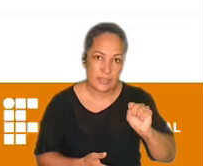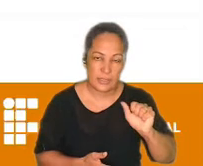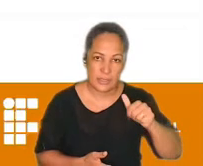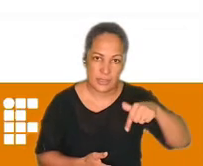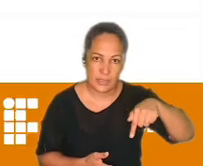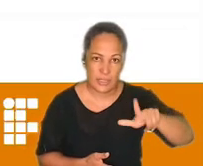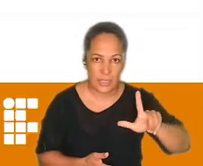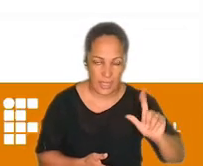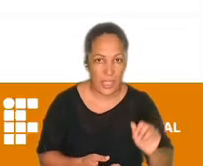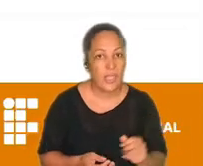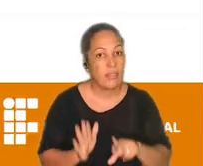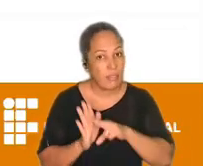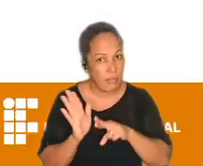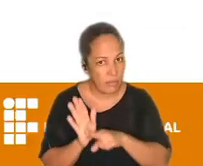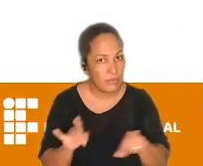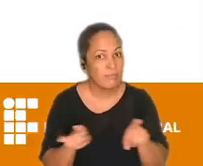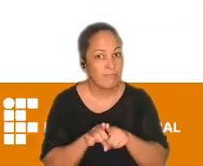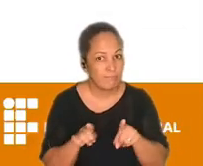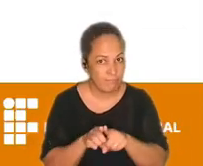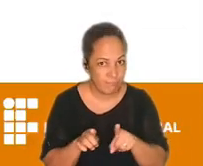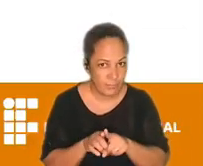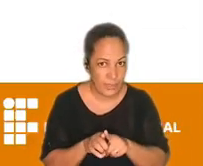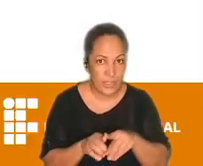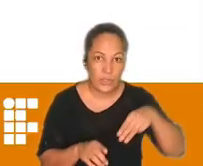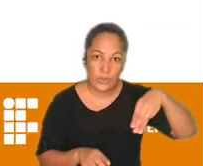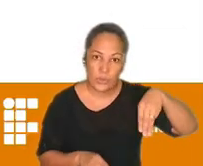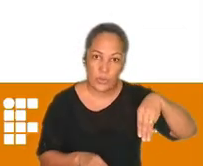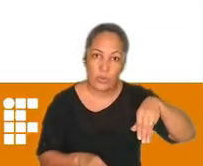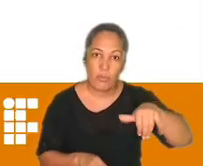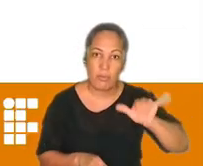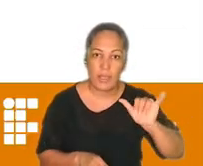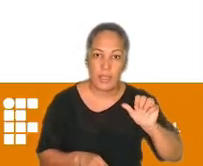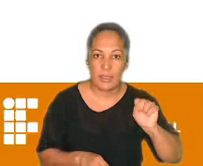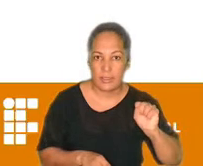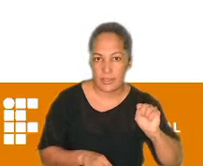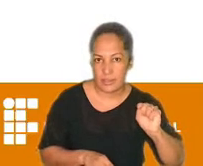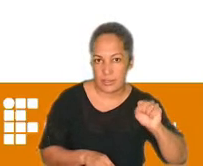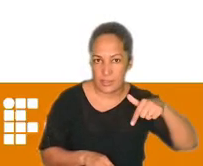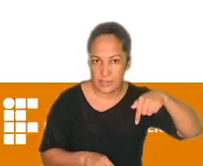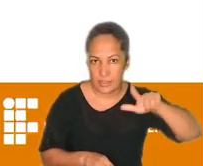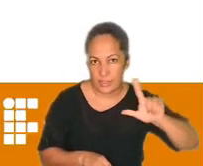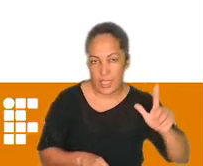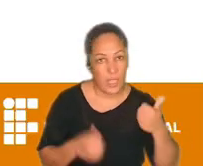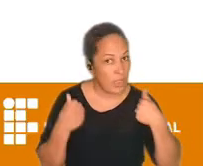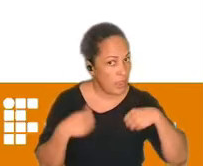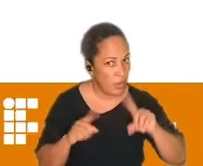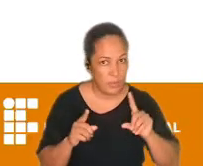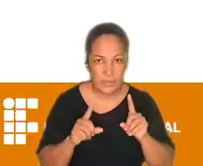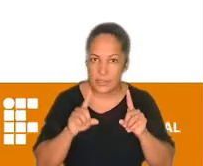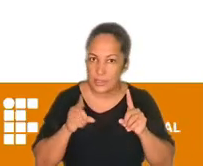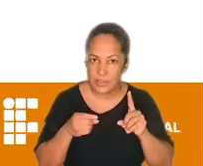double também. No MySQL, esse formato não precisa de aspas simples, tá bom? Então, se for